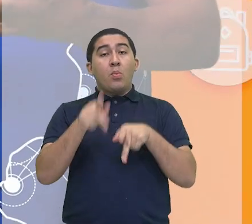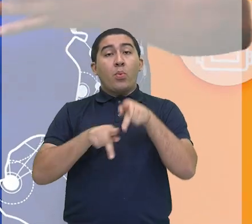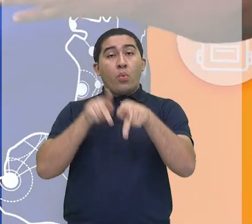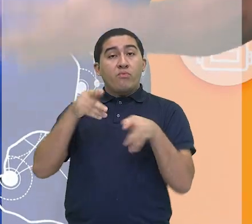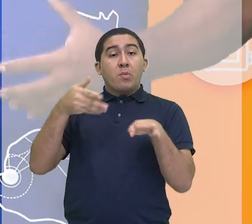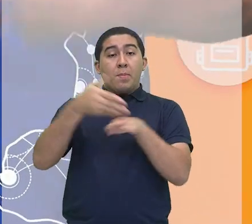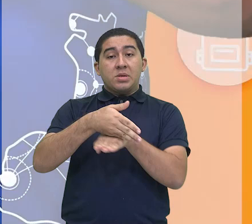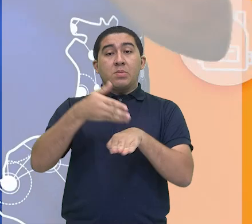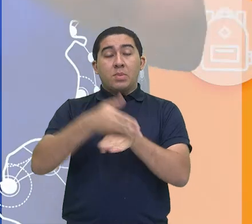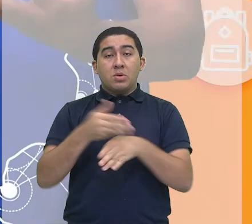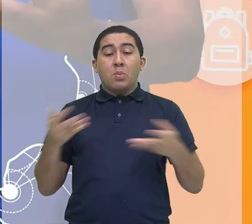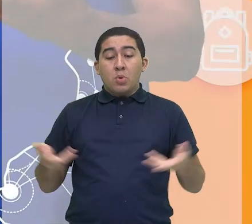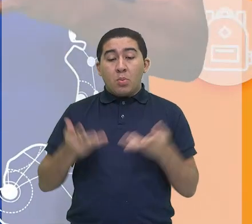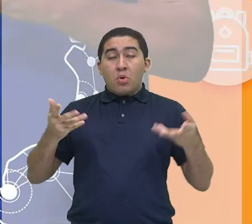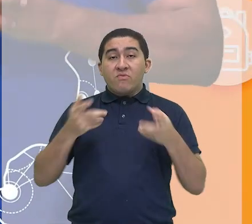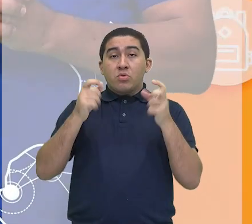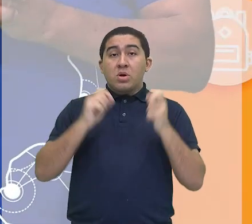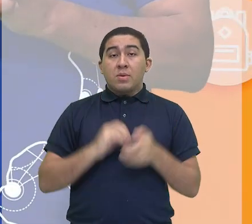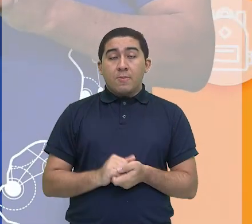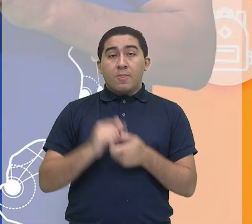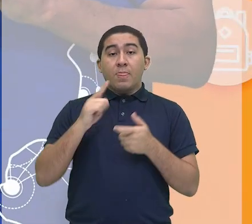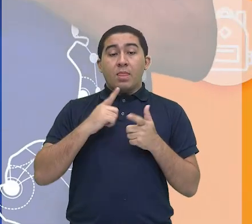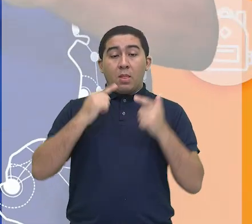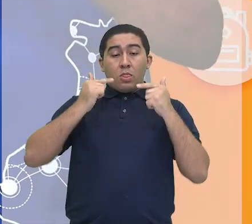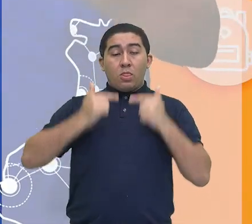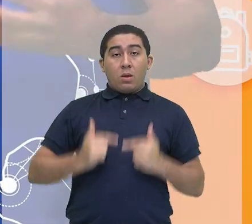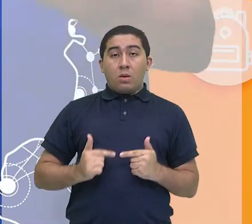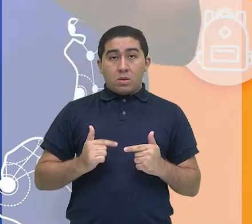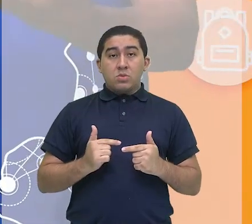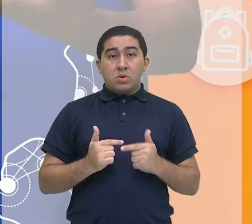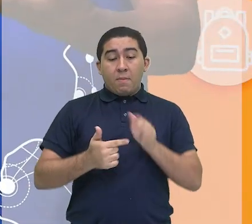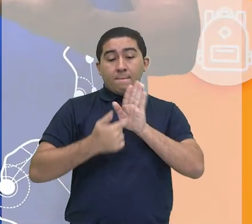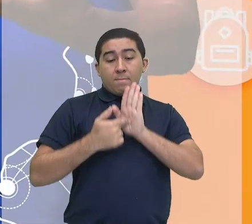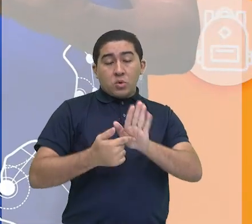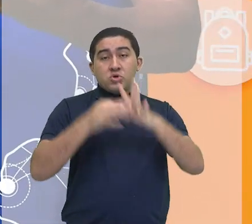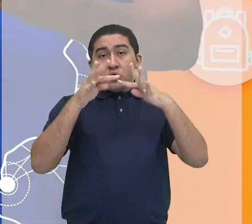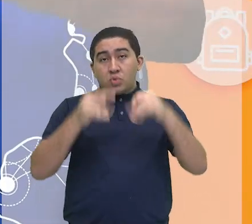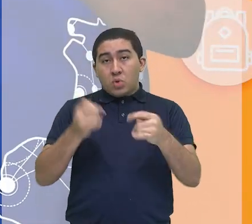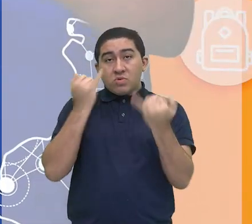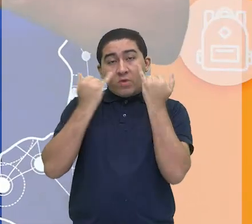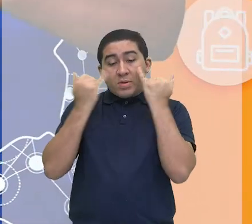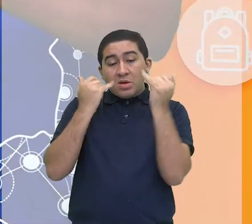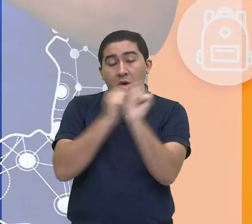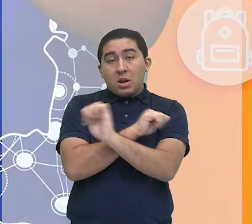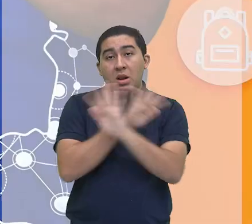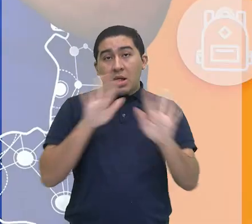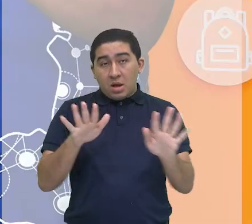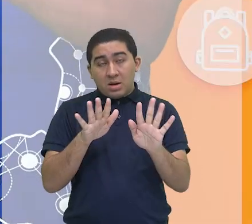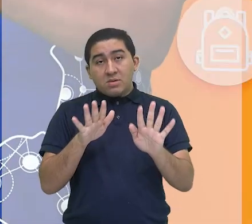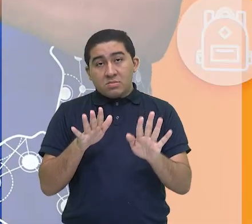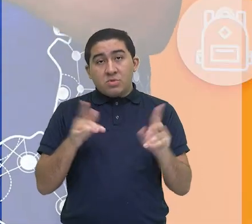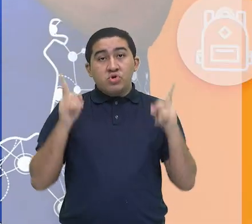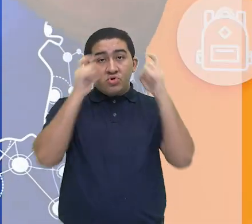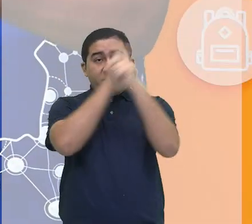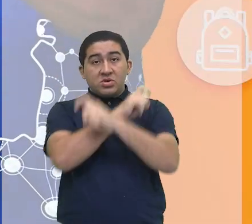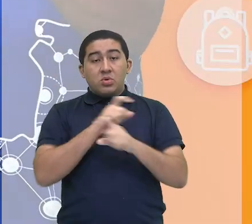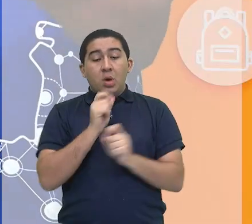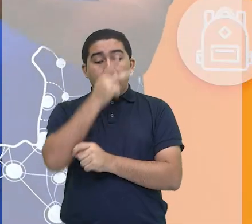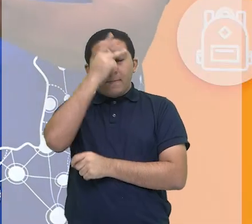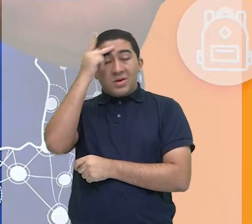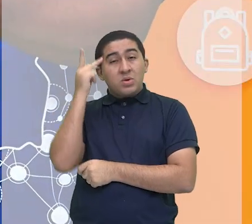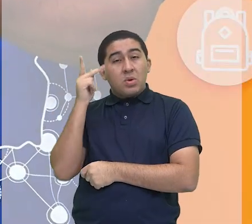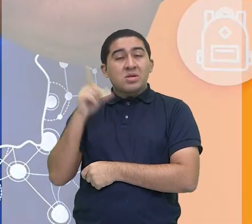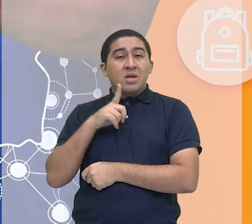presente. Promove a transparência. E quando se promove a transparência, nós dificultamos, né, aquelas pessoas